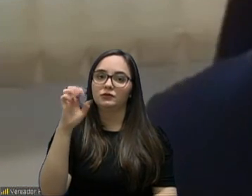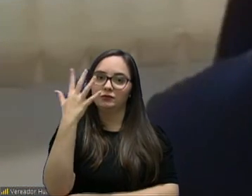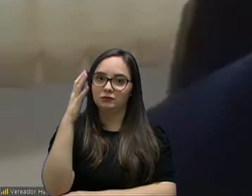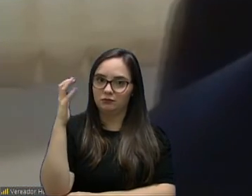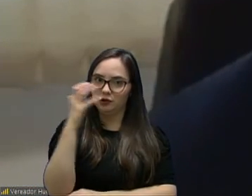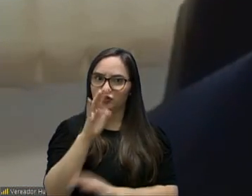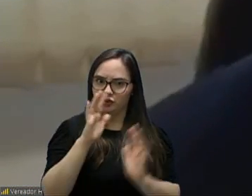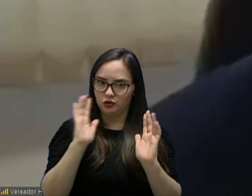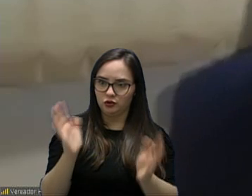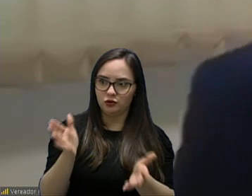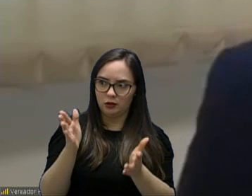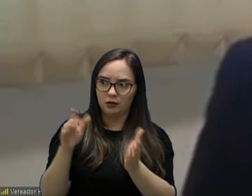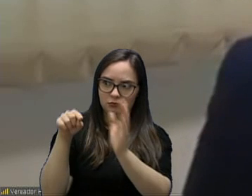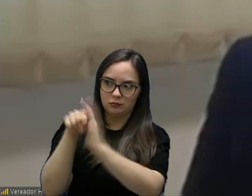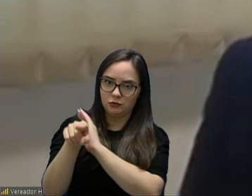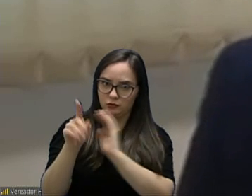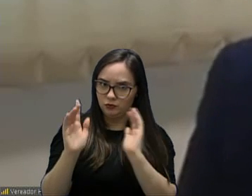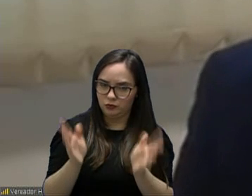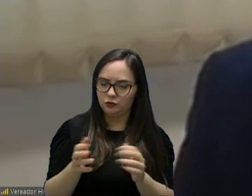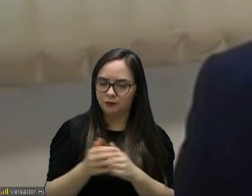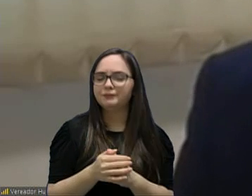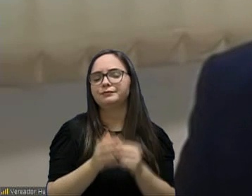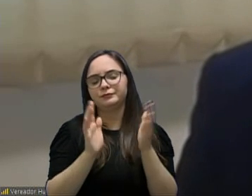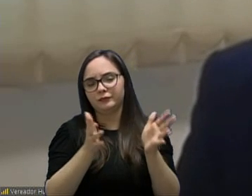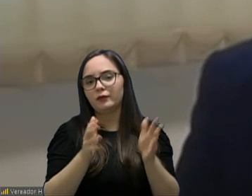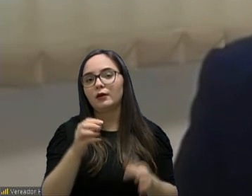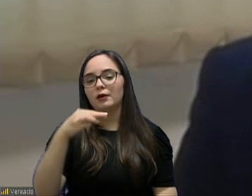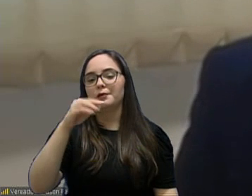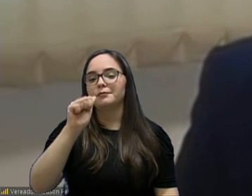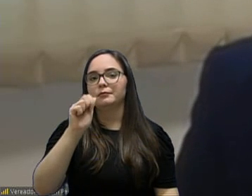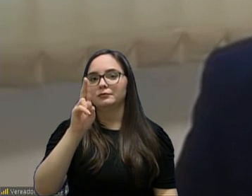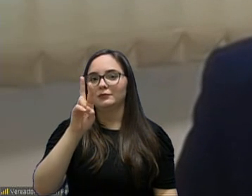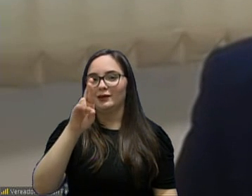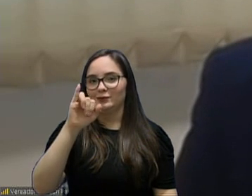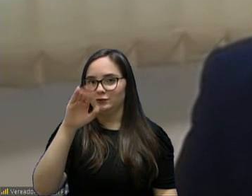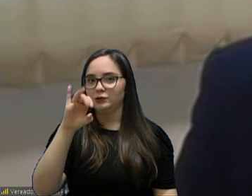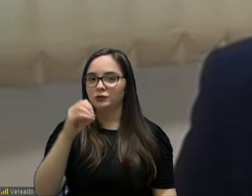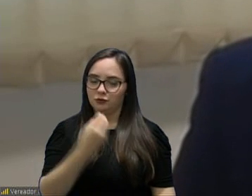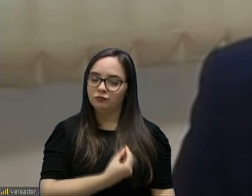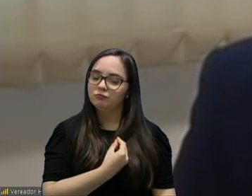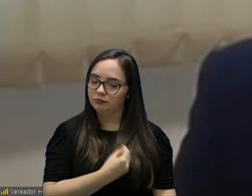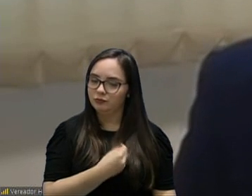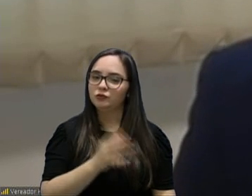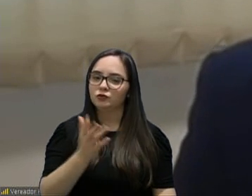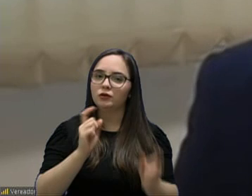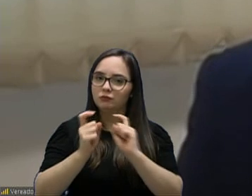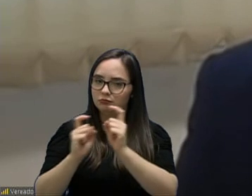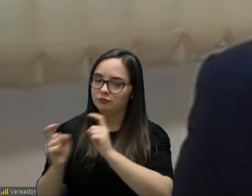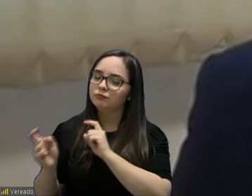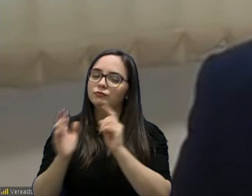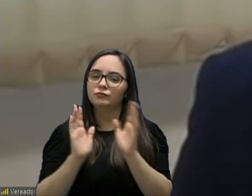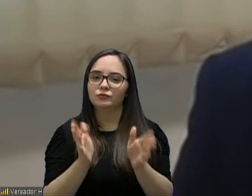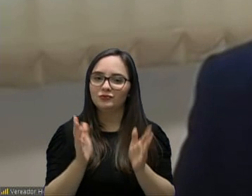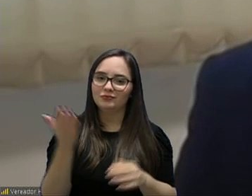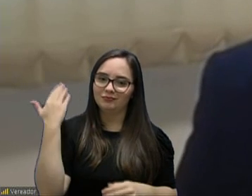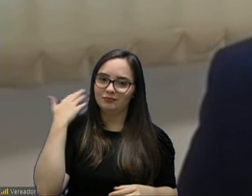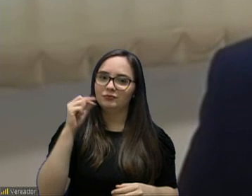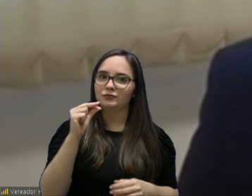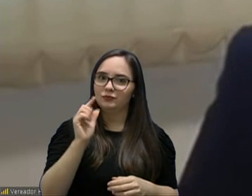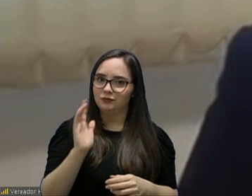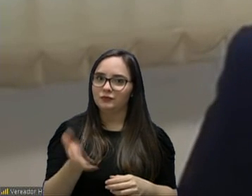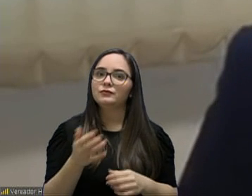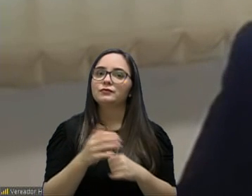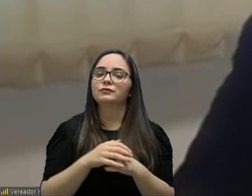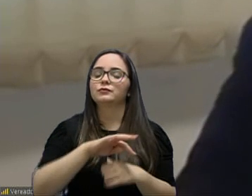secretário Maurício teve presente em todas as reuniões, inclusive nessa aí que fez aí toda